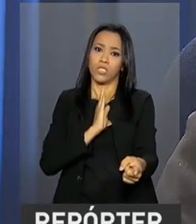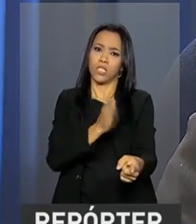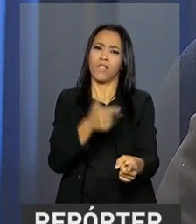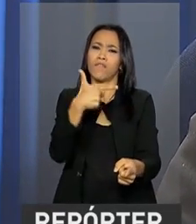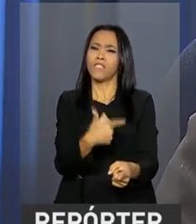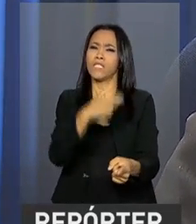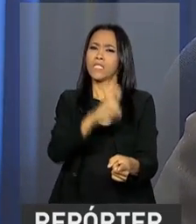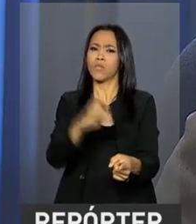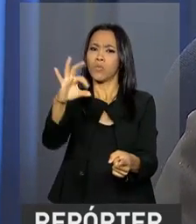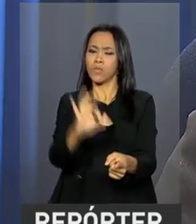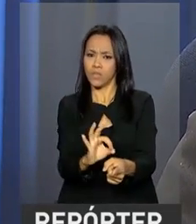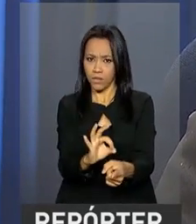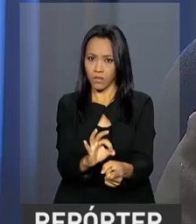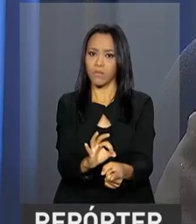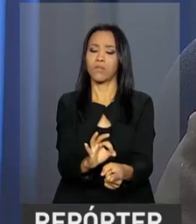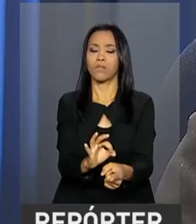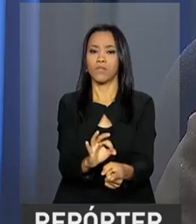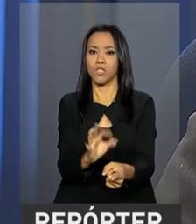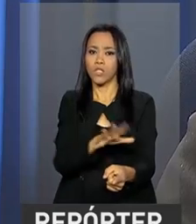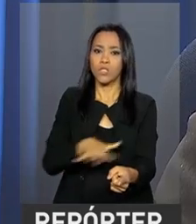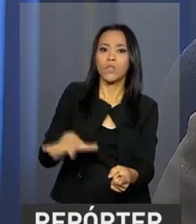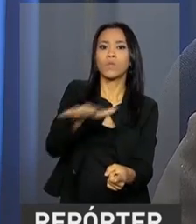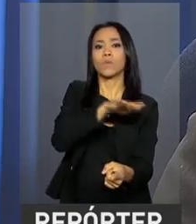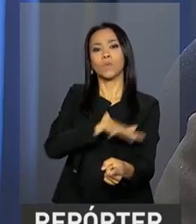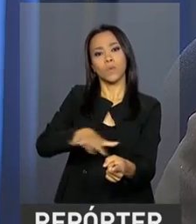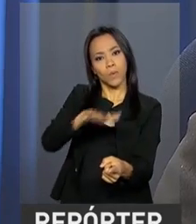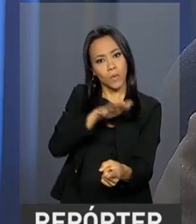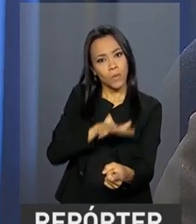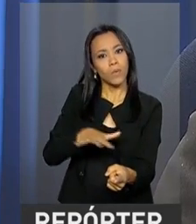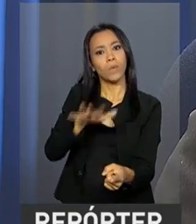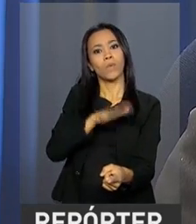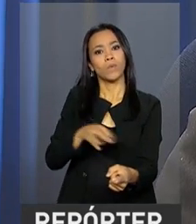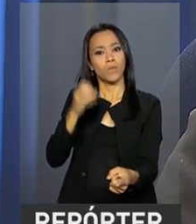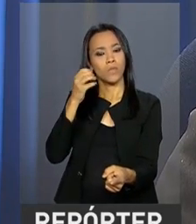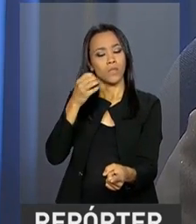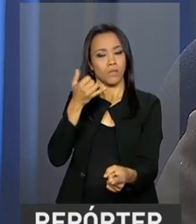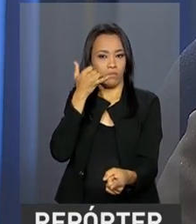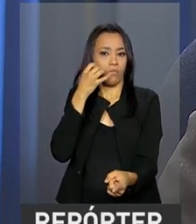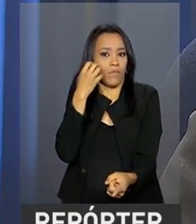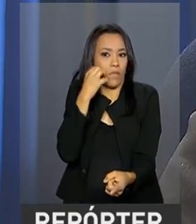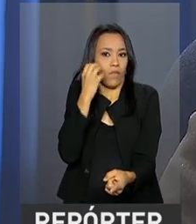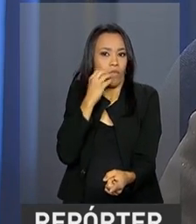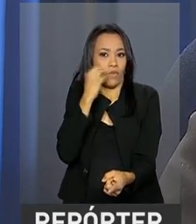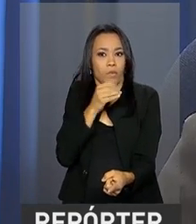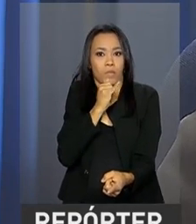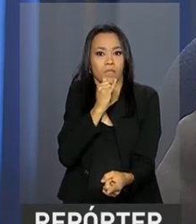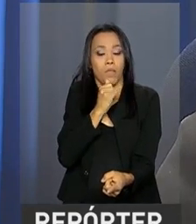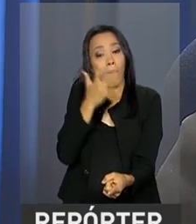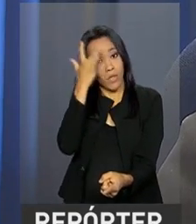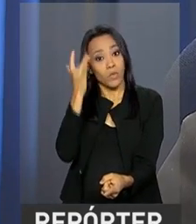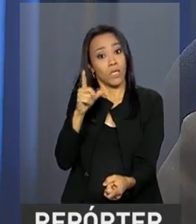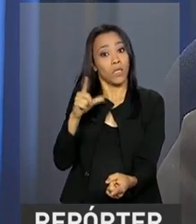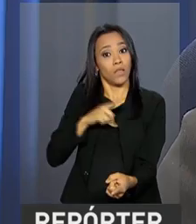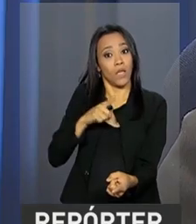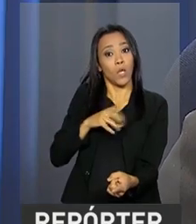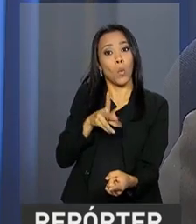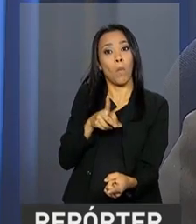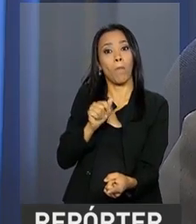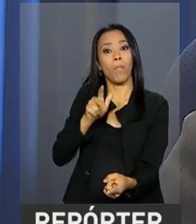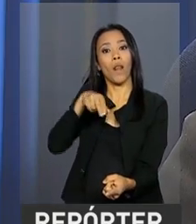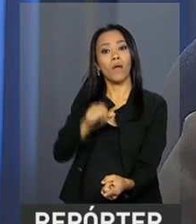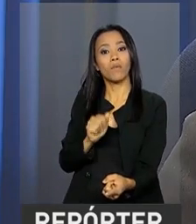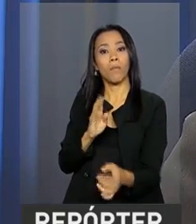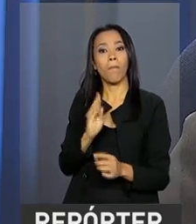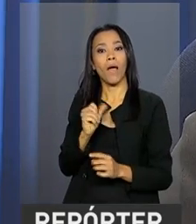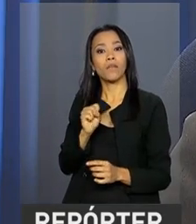25% eh de toda a base de telefonia fixa eh que são aqueles usuários que TM o plano básico mas